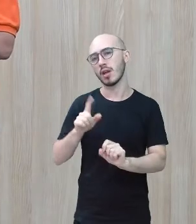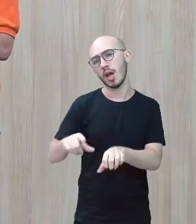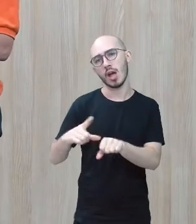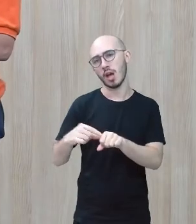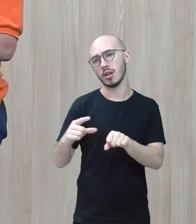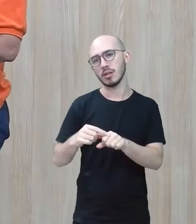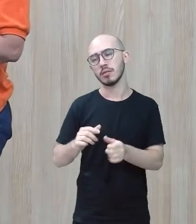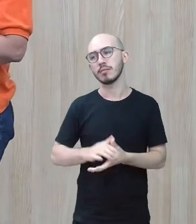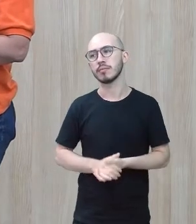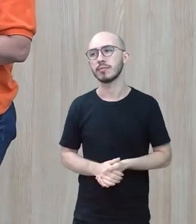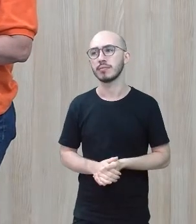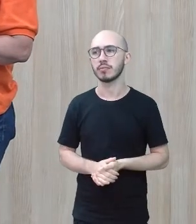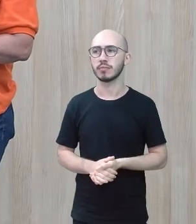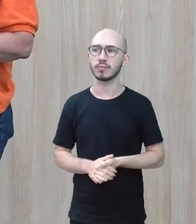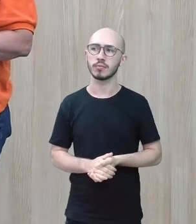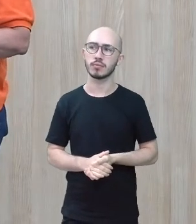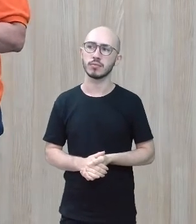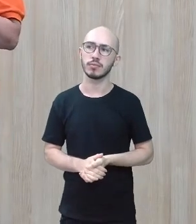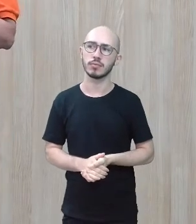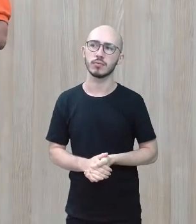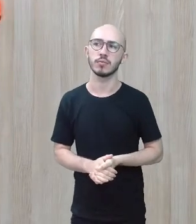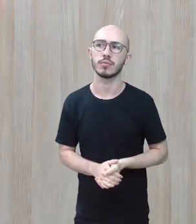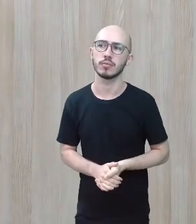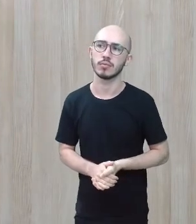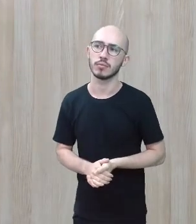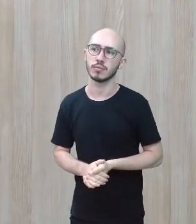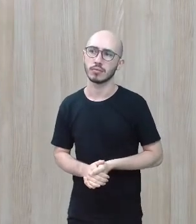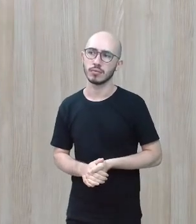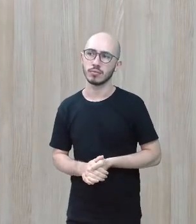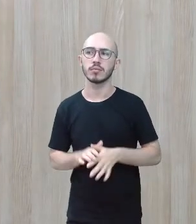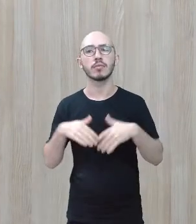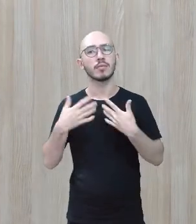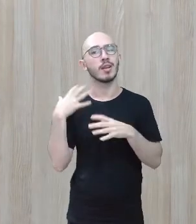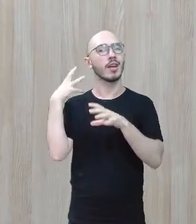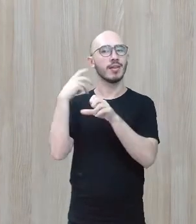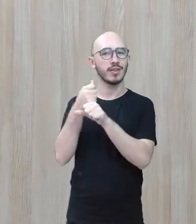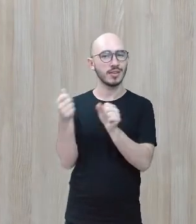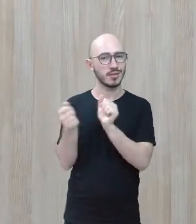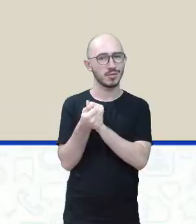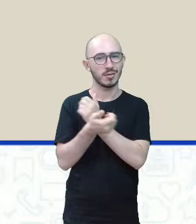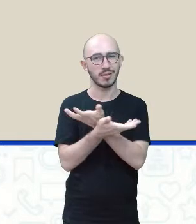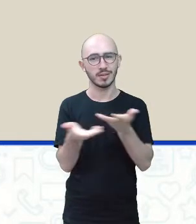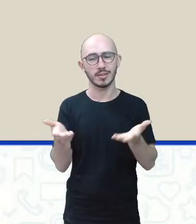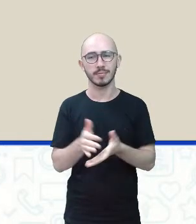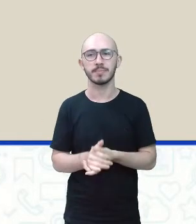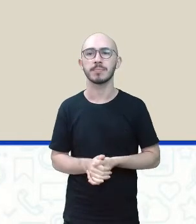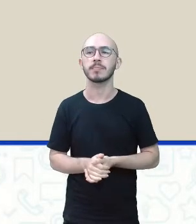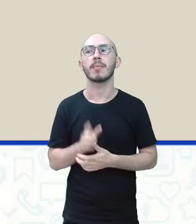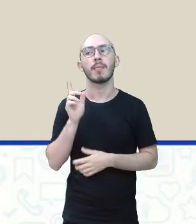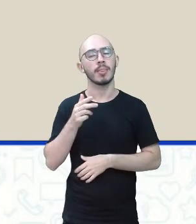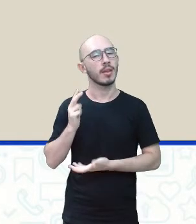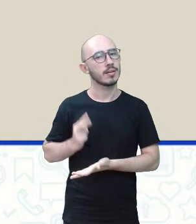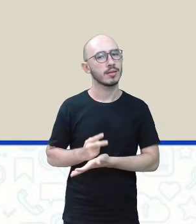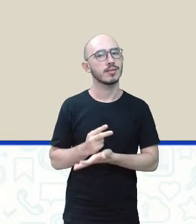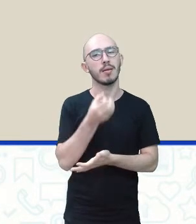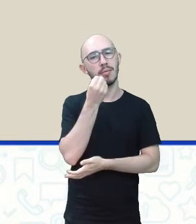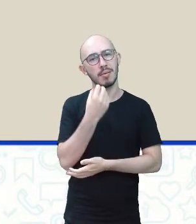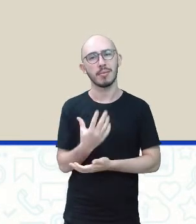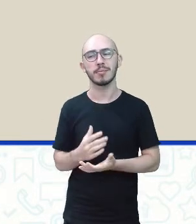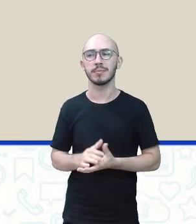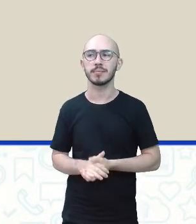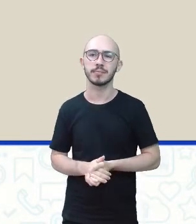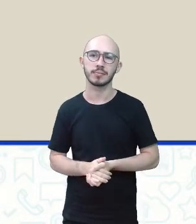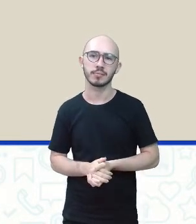umas é artigo indefinido. Revisando com vocês. A revisão é sempre bem-vinda, né,